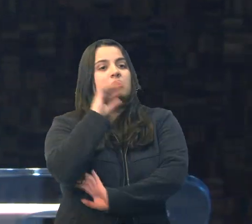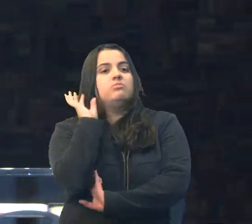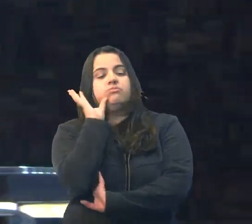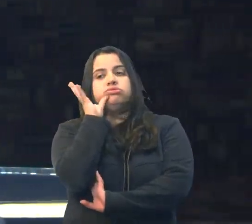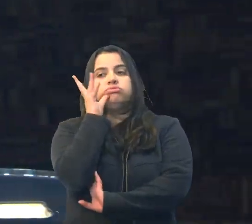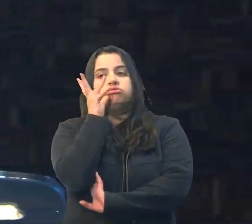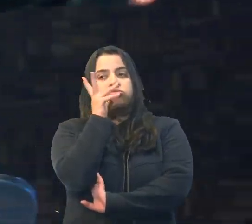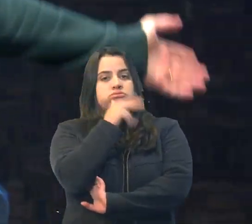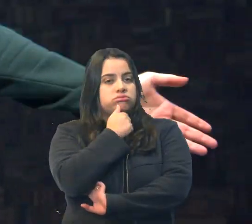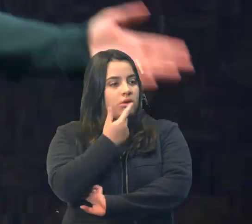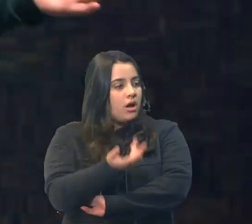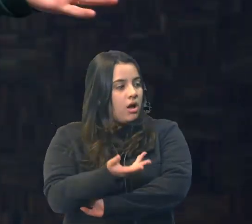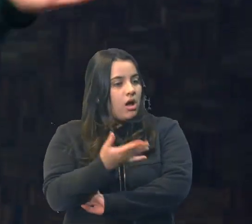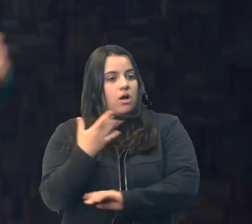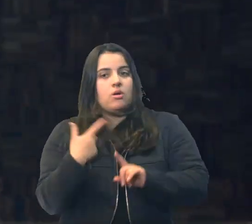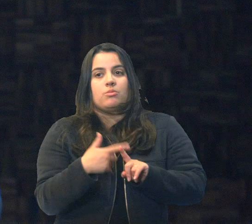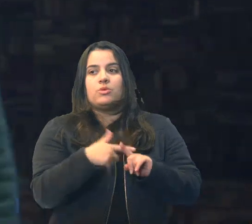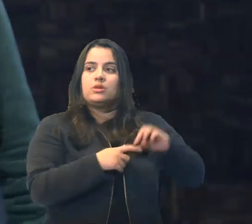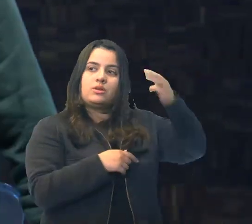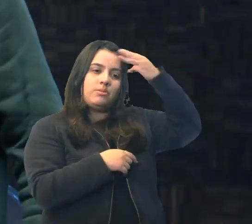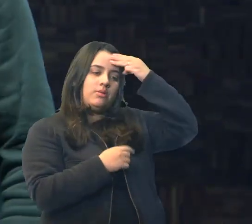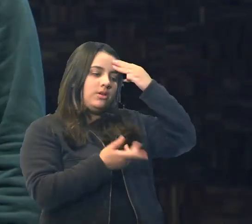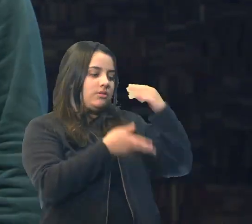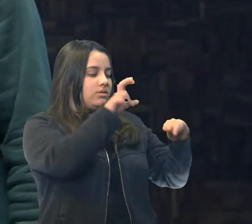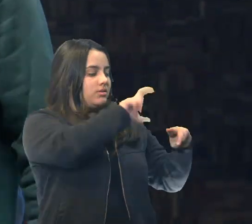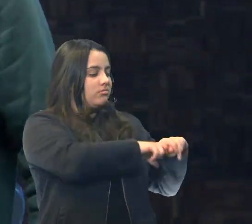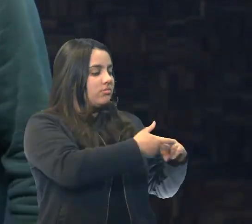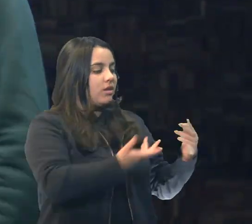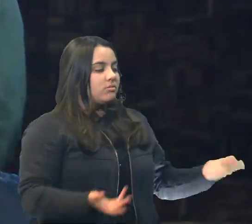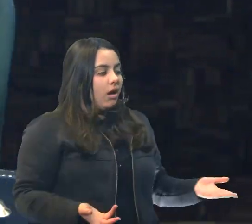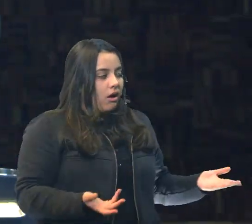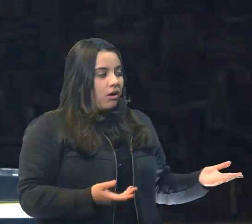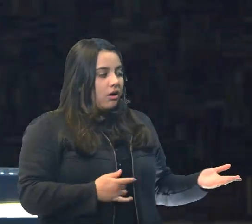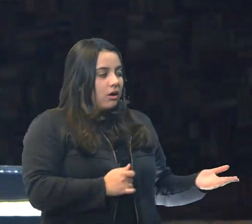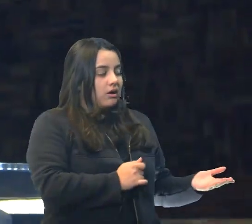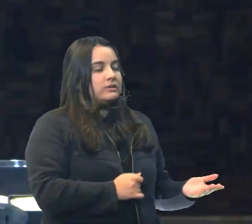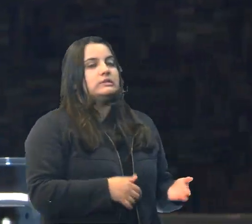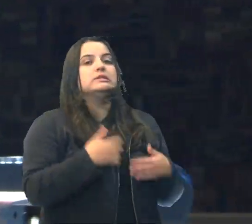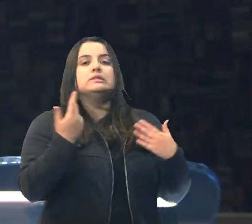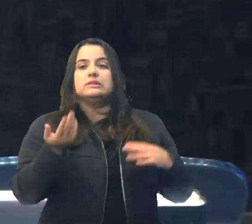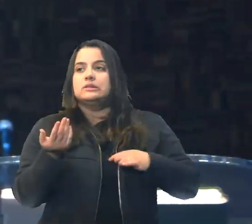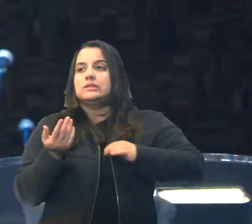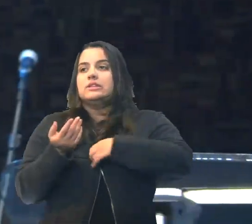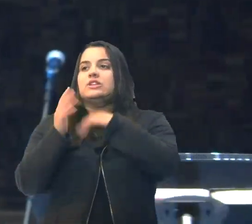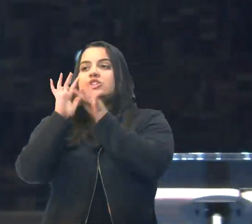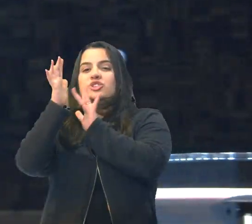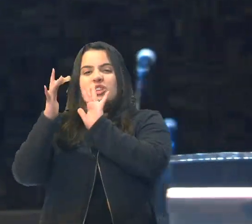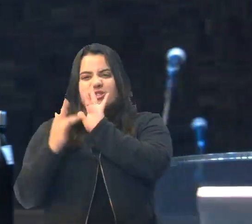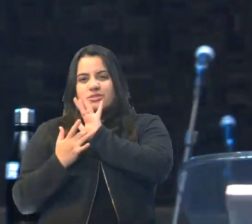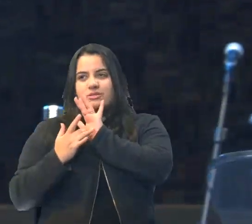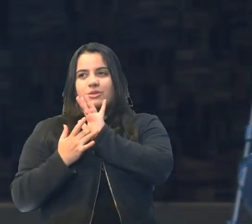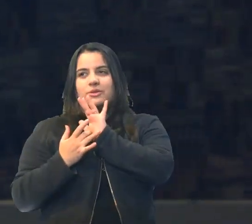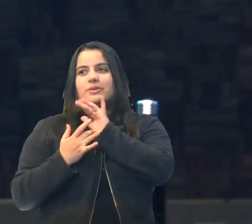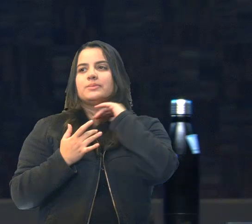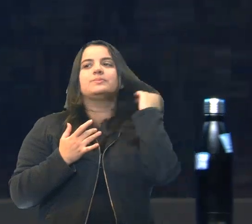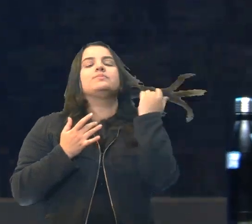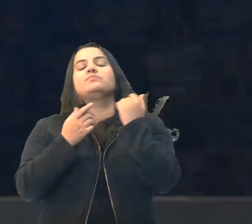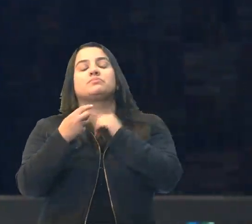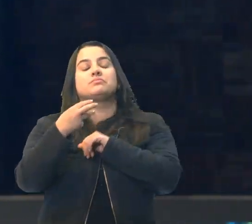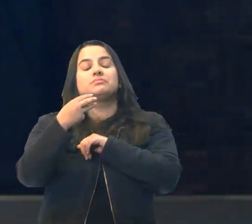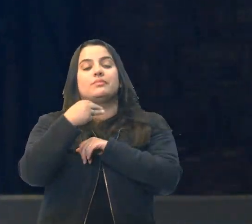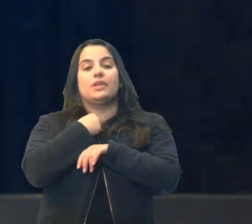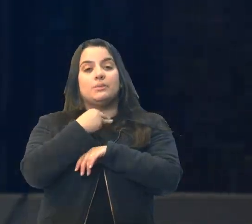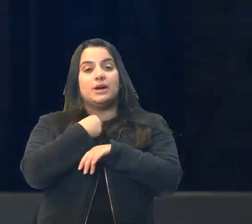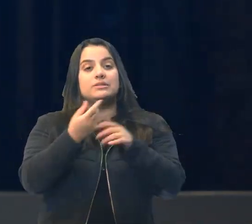as coisas que eu tenho que fazer porque Maria está aí sentada? Ela estava querendo definir o papel de Jesus na vida dela, como alguém